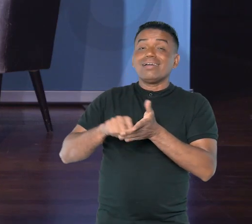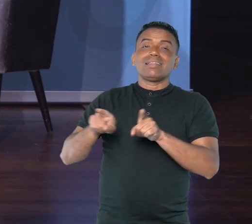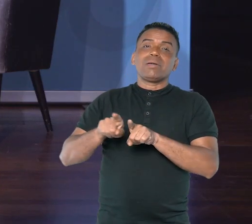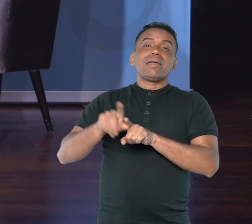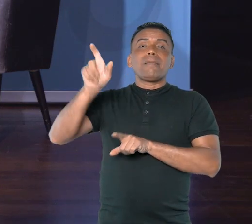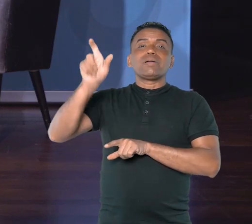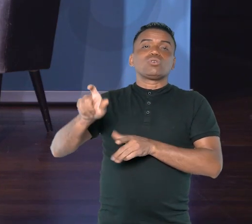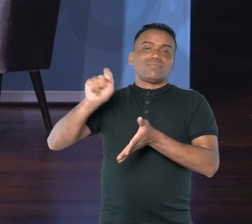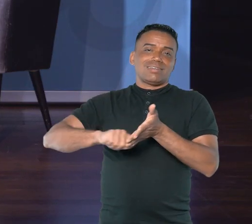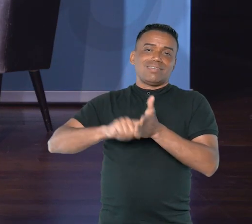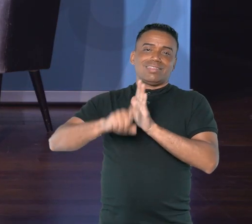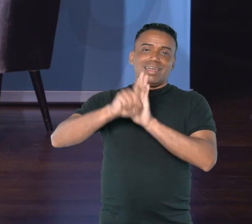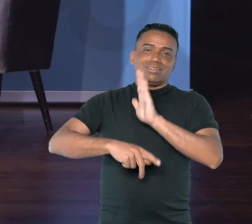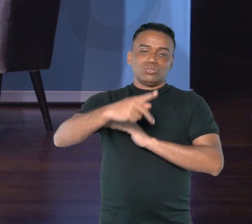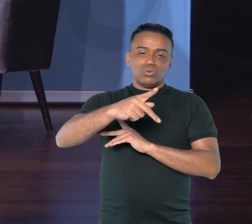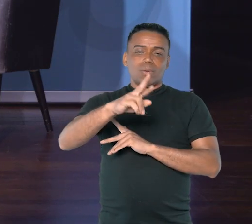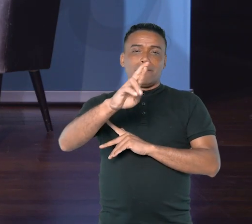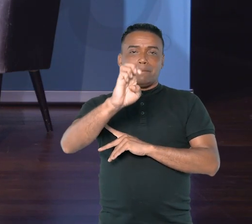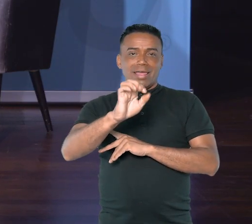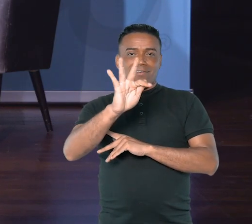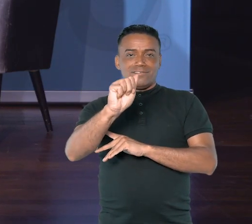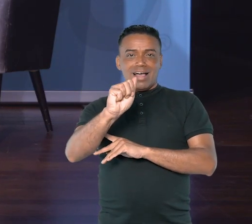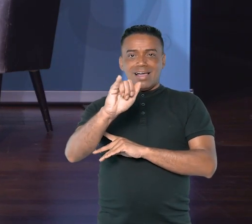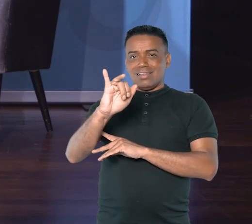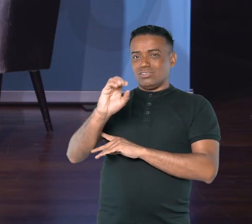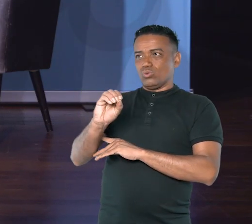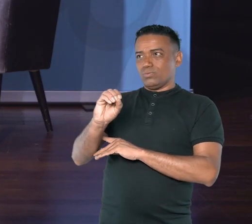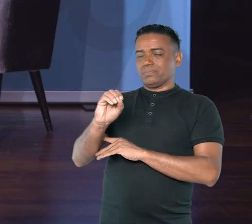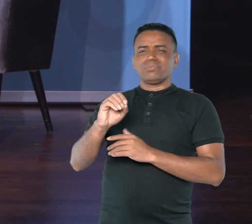No meu primeiro livro publicado pela Dark Side Books, o editor